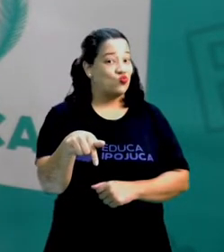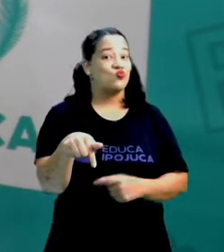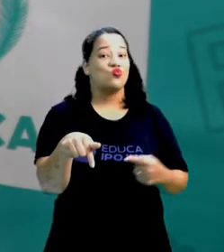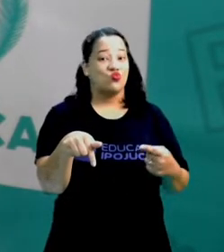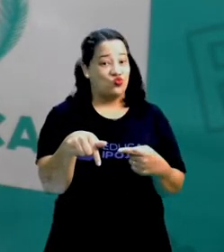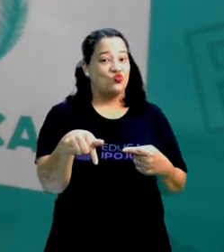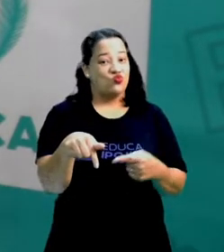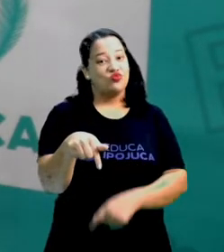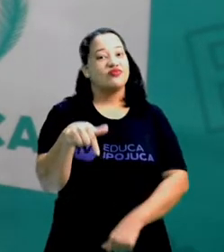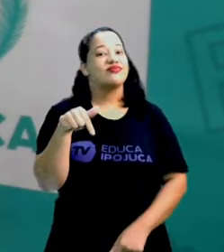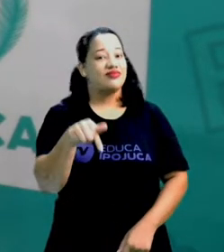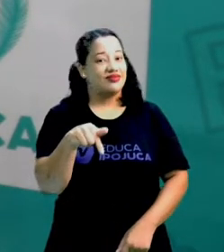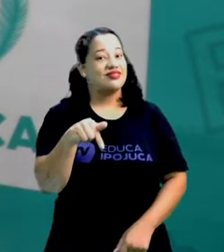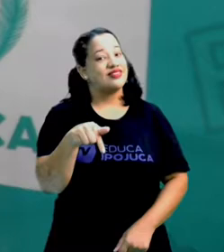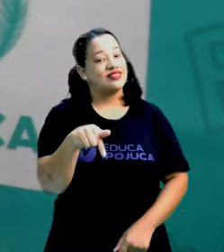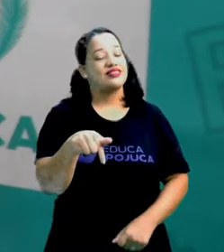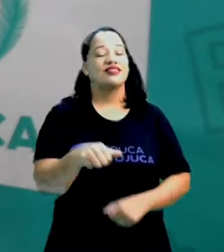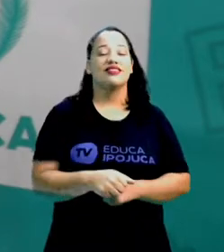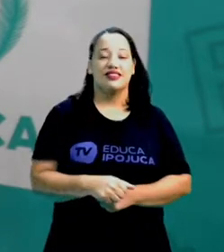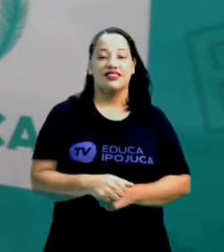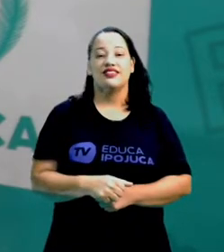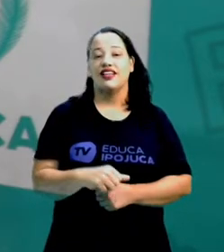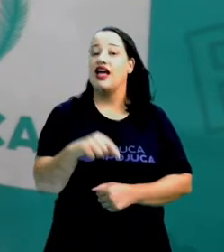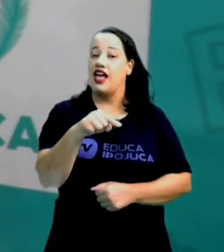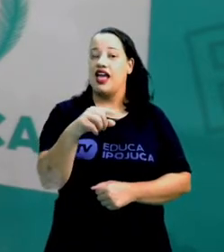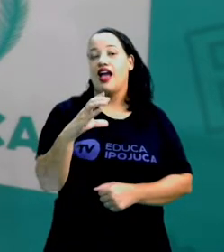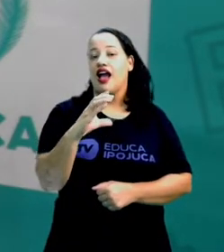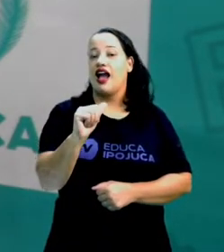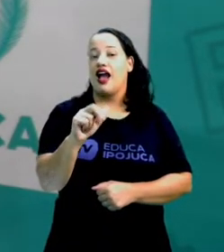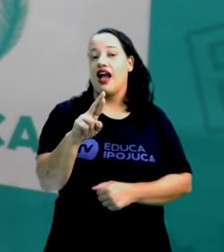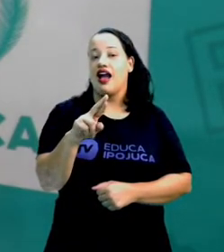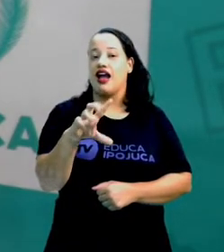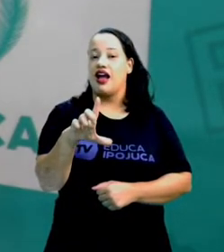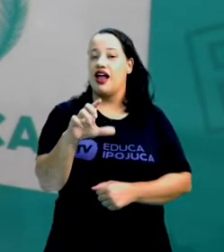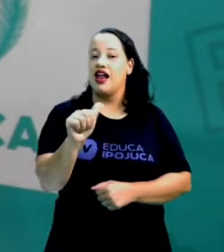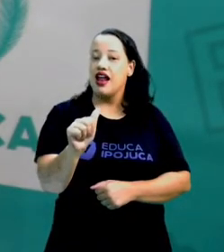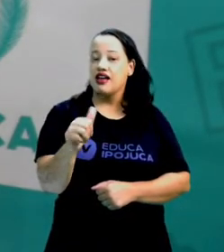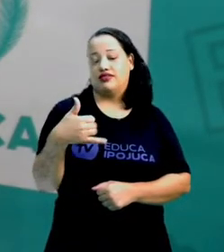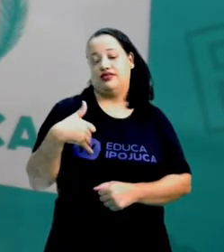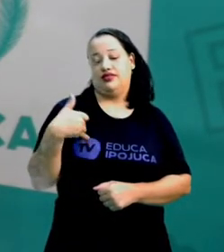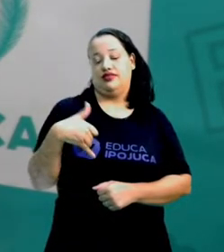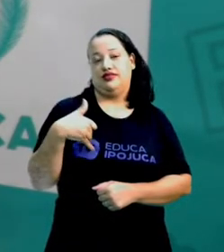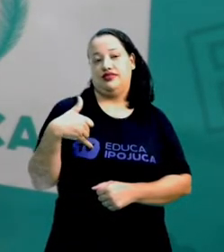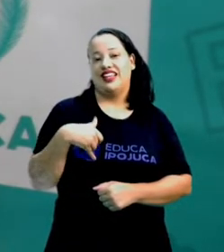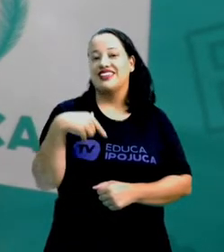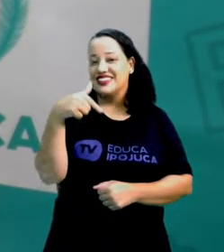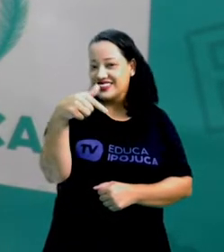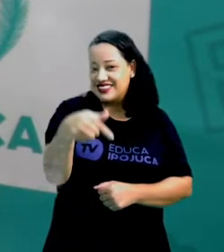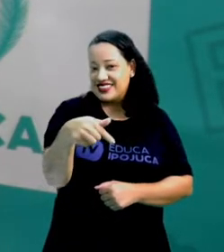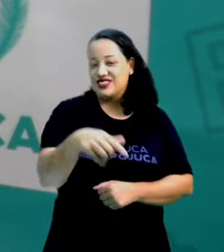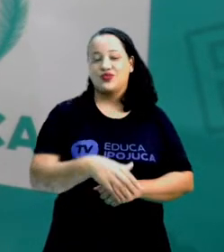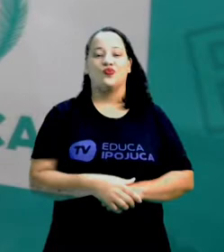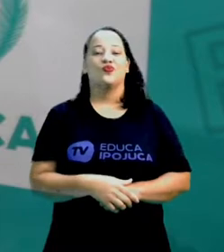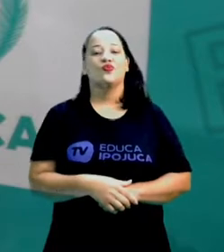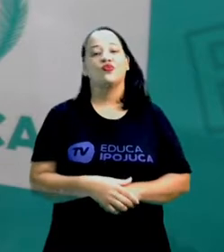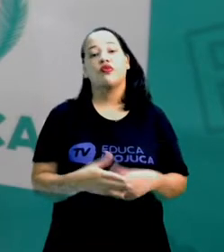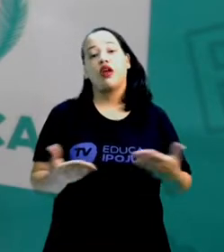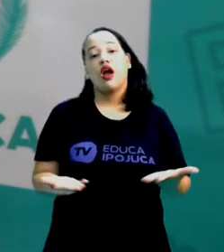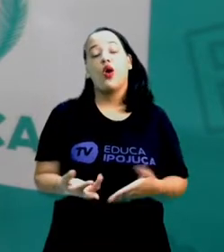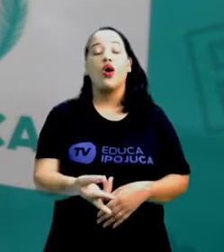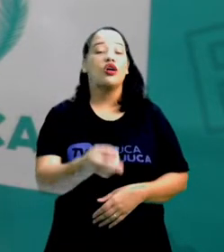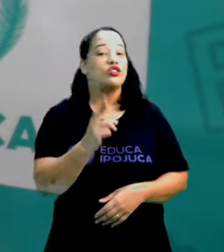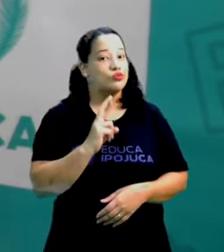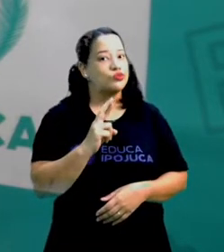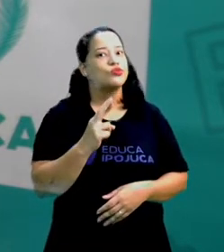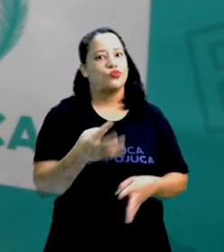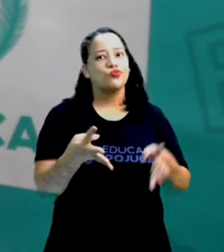1, 2, 3, 4, 5, 6, 7. Quantos anos a Carla está fazendo? 7 aninhos. Agora me respondo aí,